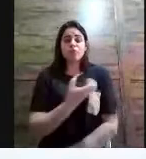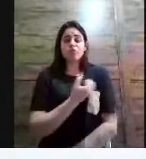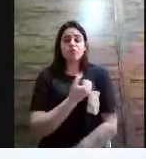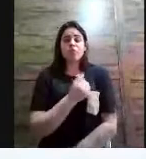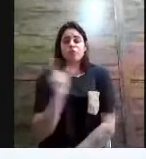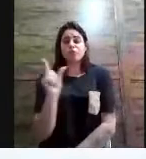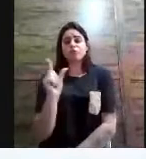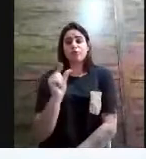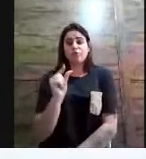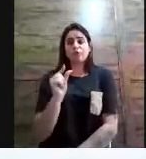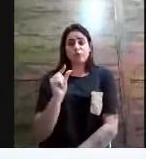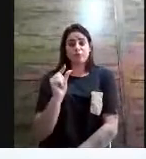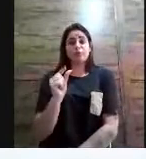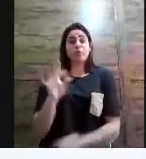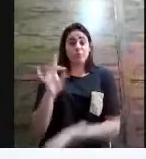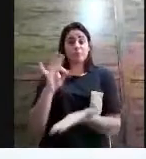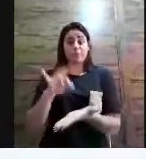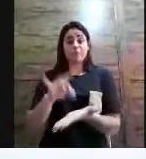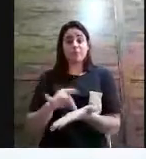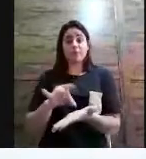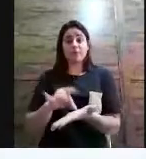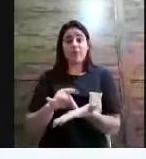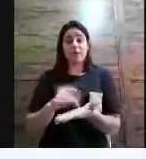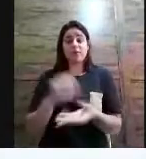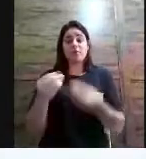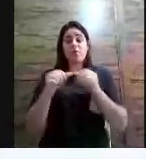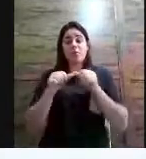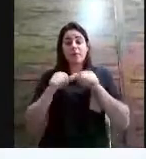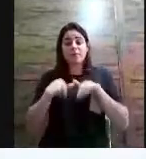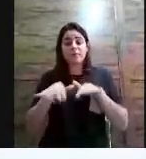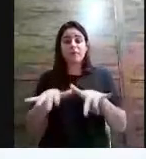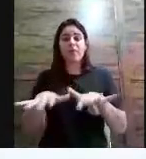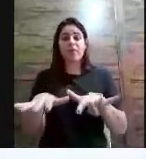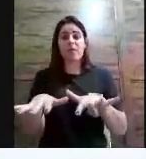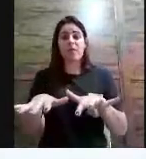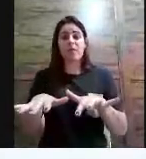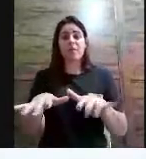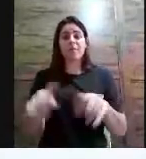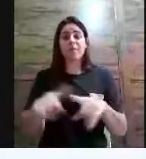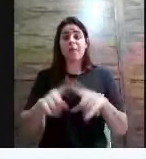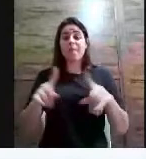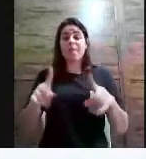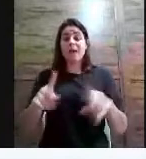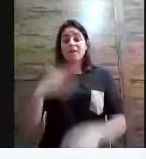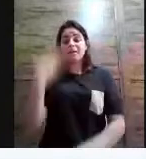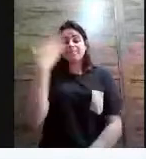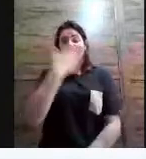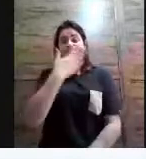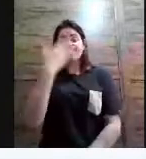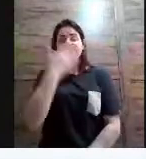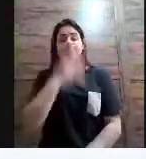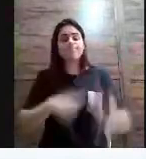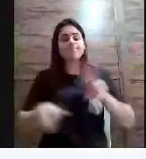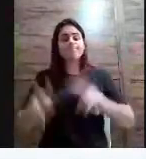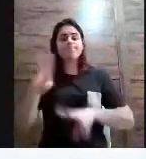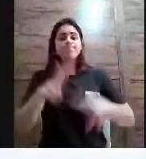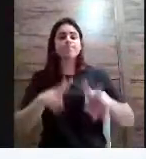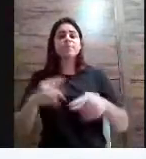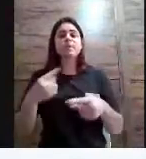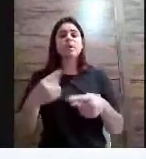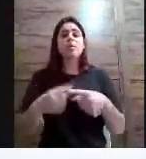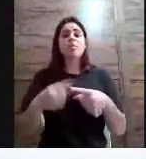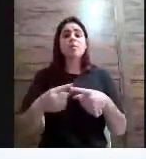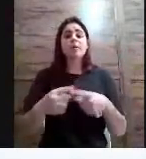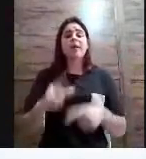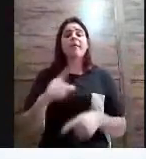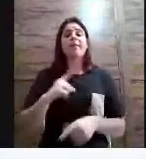não consegue transmitir a doença. Agora, a invisibilidade é o contrário, porque o tratamento hoje